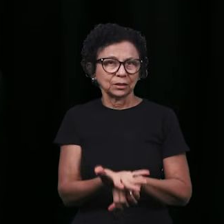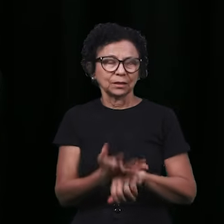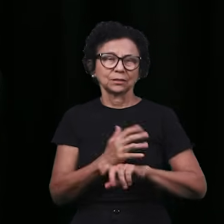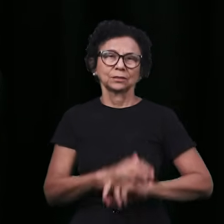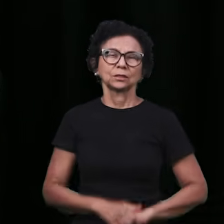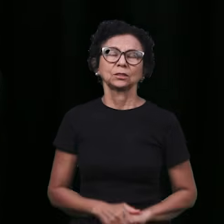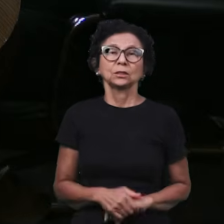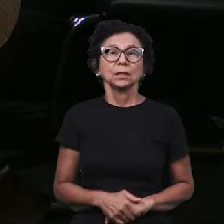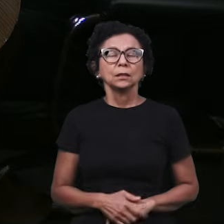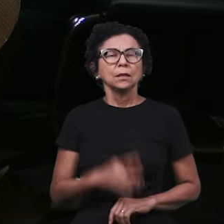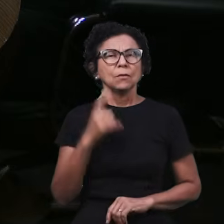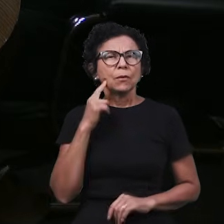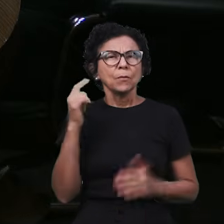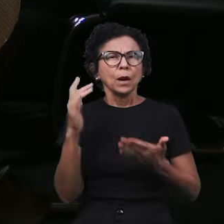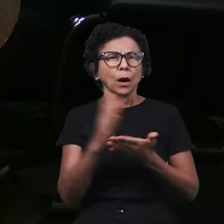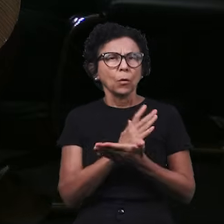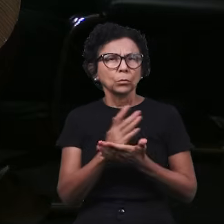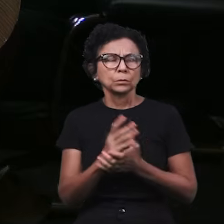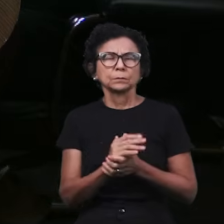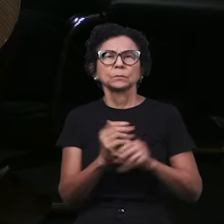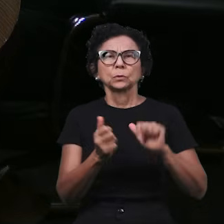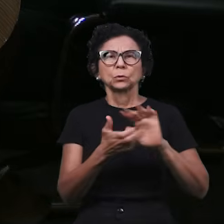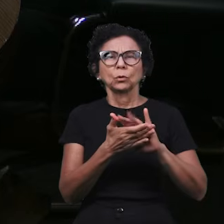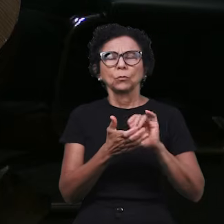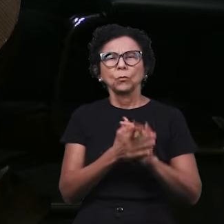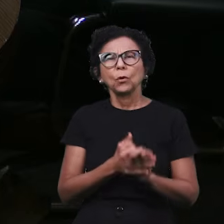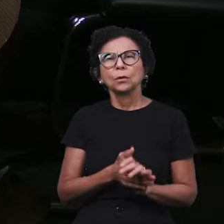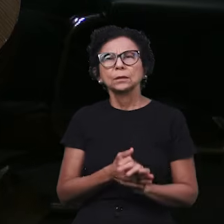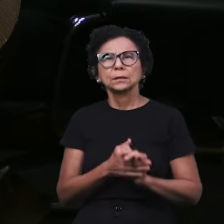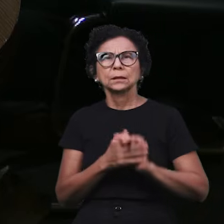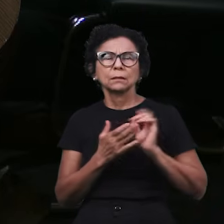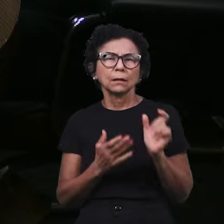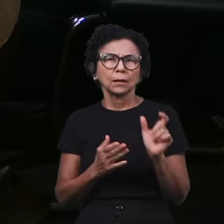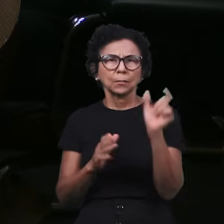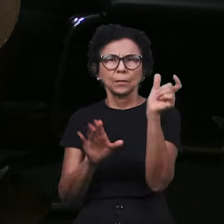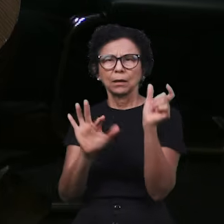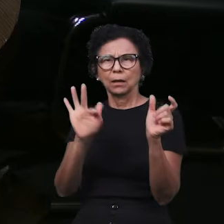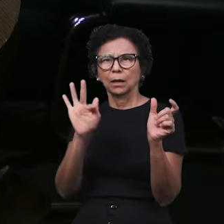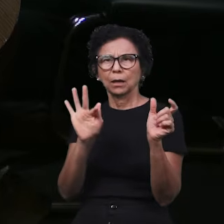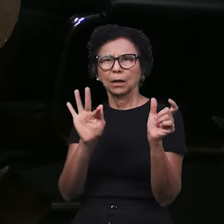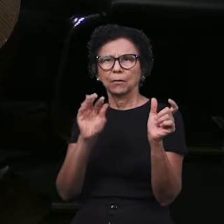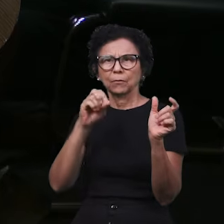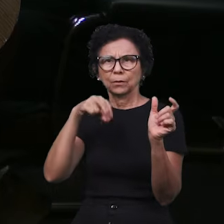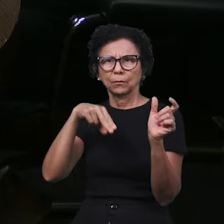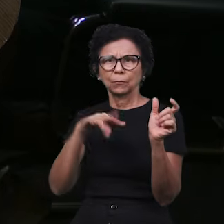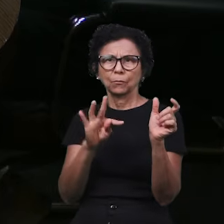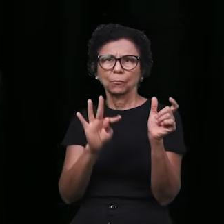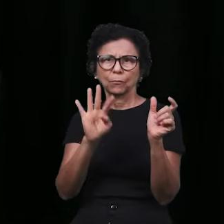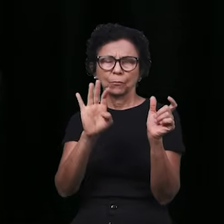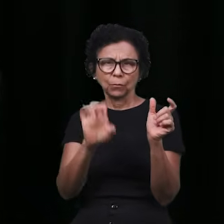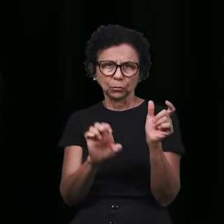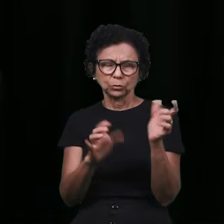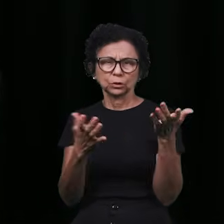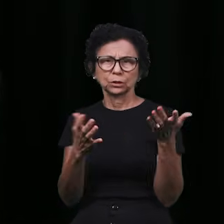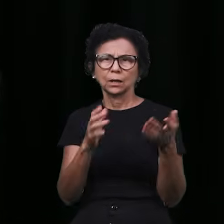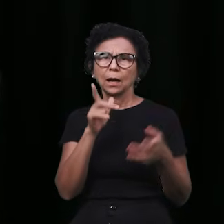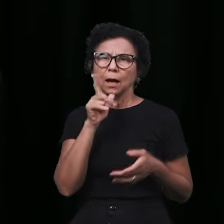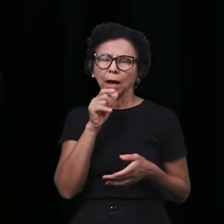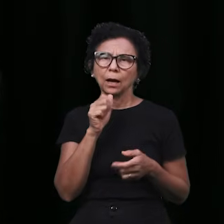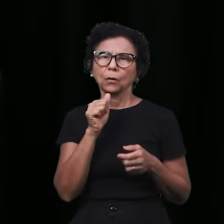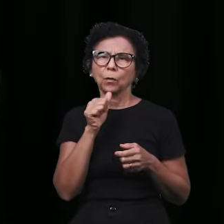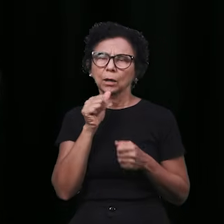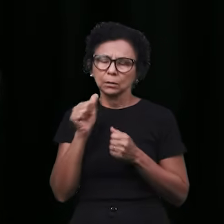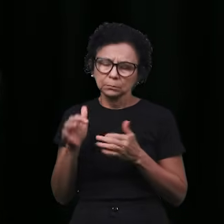louvores, que existe fontes, água, rios, como nós vamos interpretar. Uma irmã nos parou